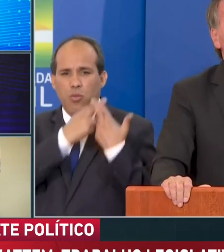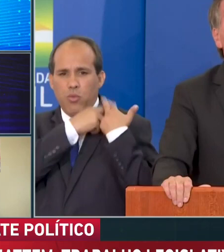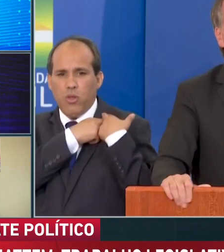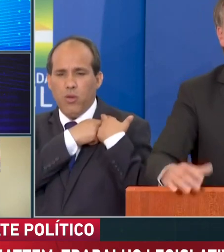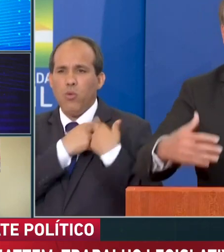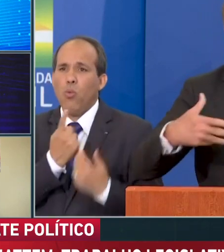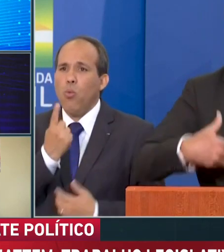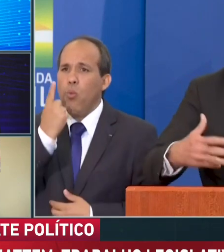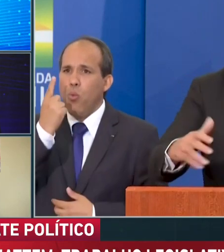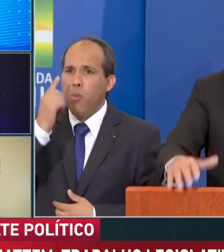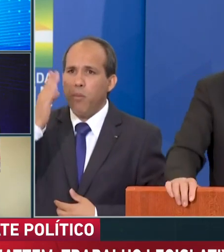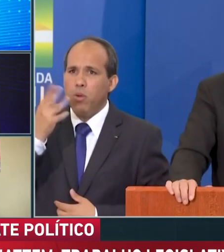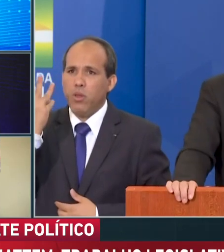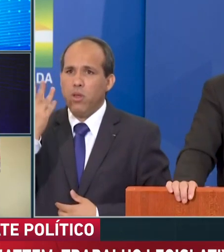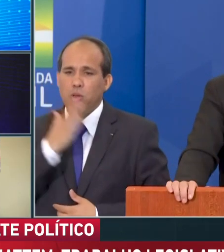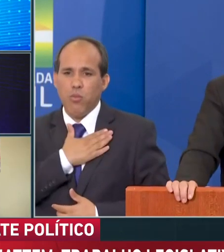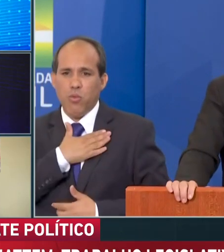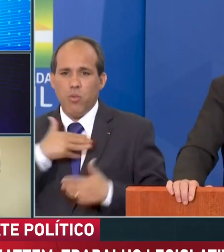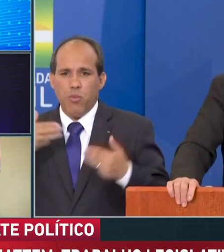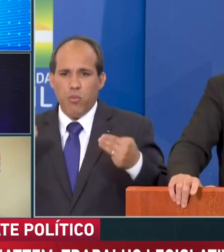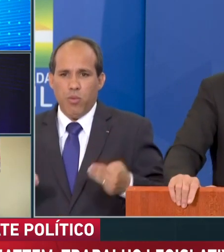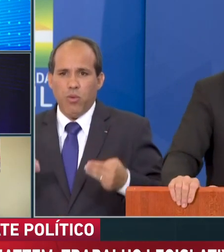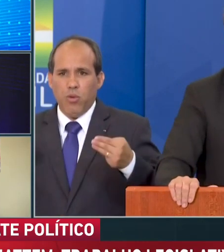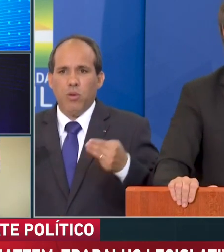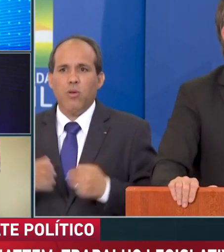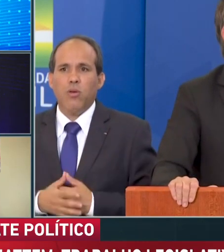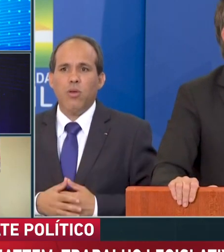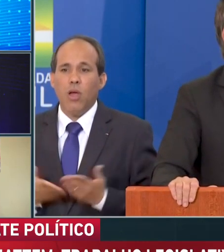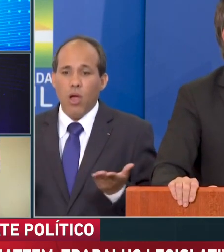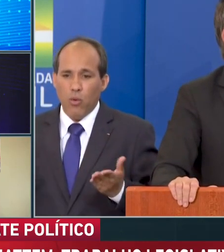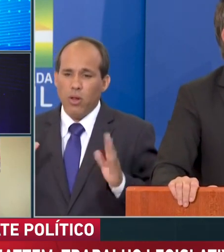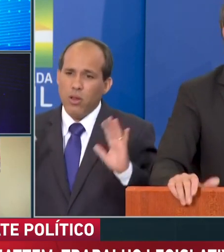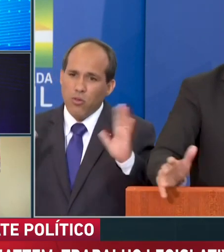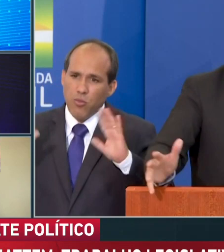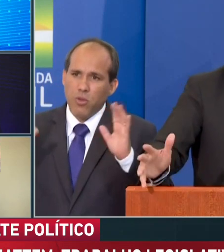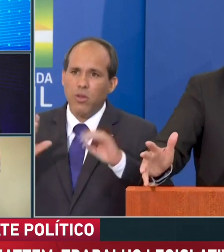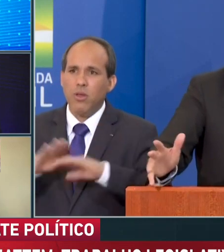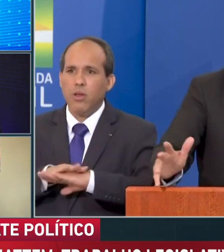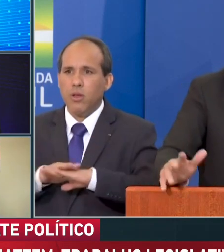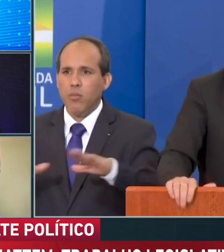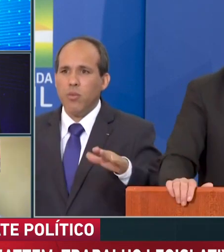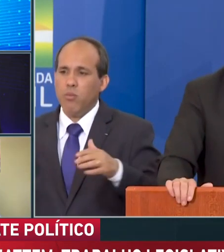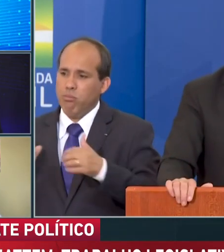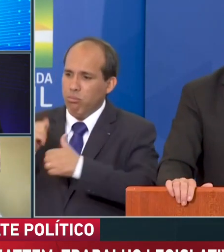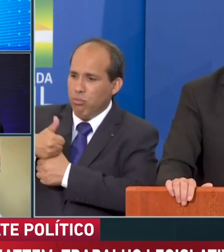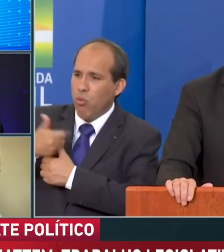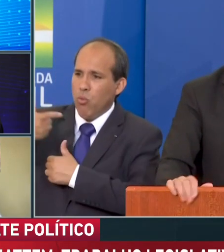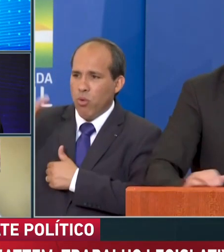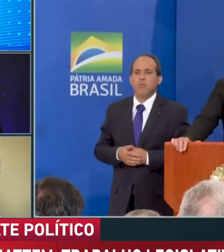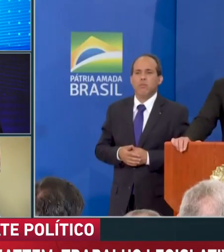ao Supremo Tribunal Federal buscar resolver a política numa corte judicial é muito ruim para a democracia